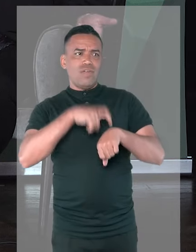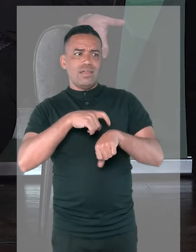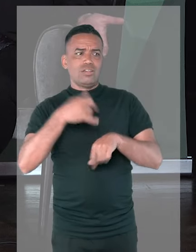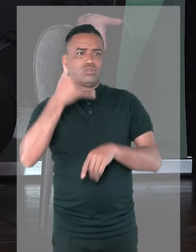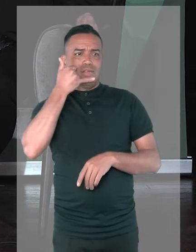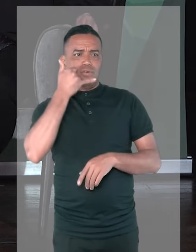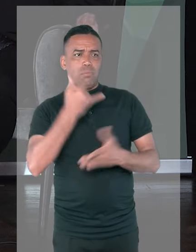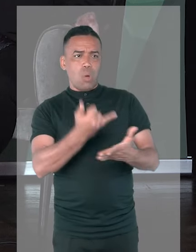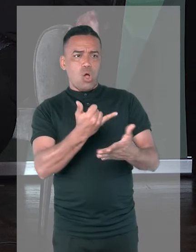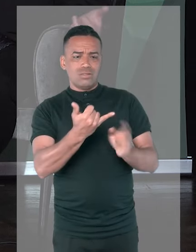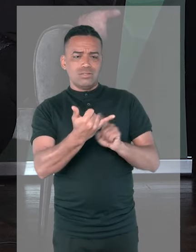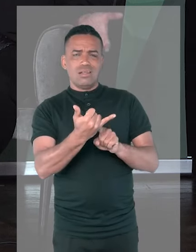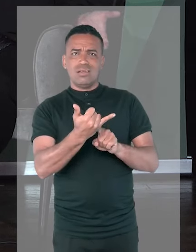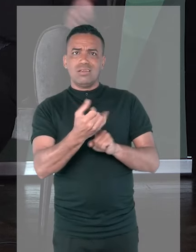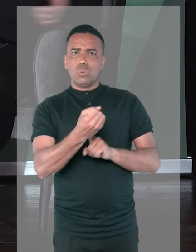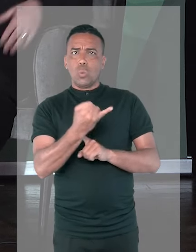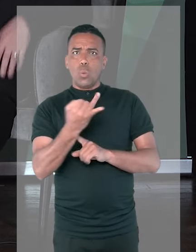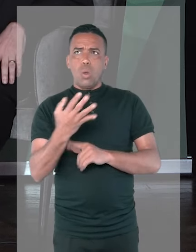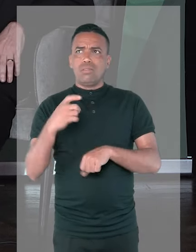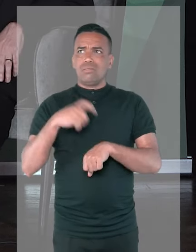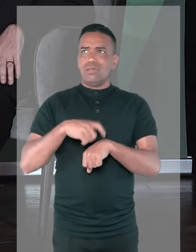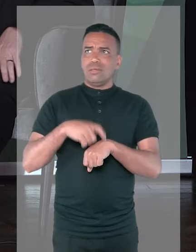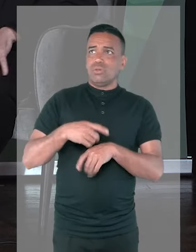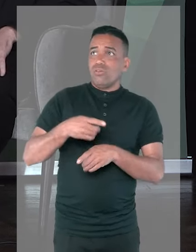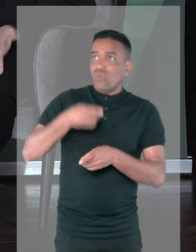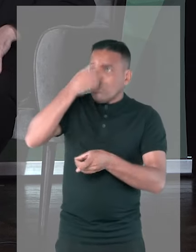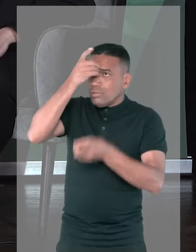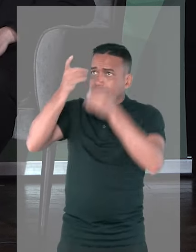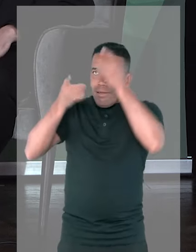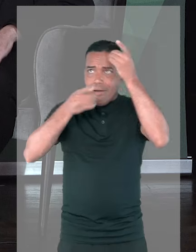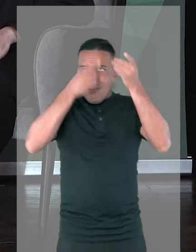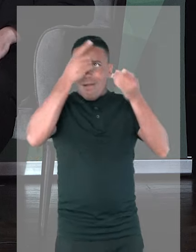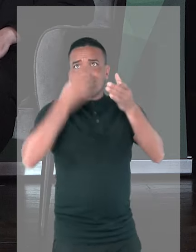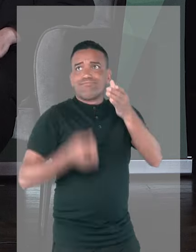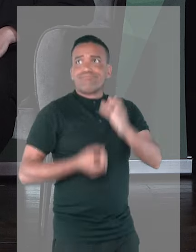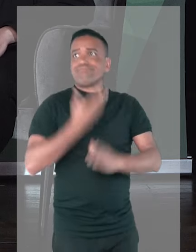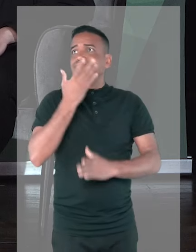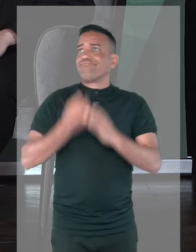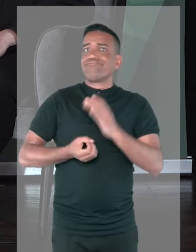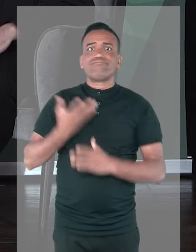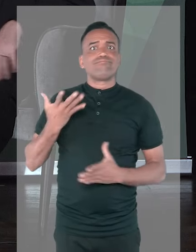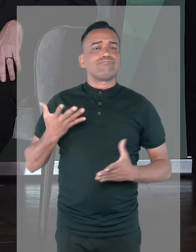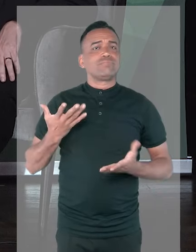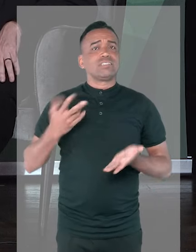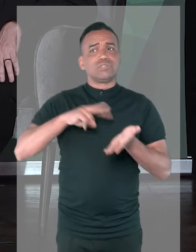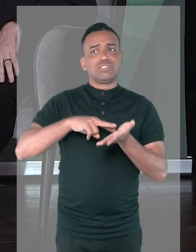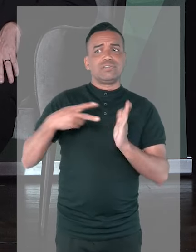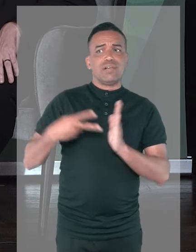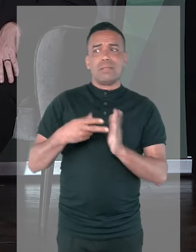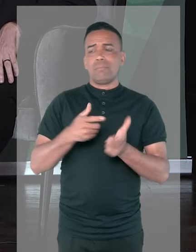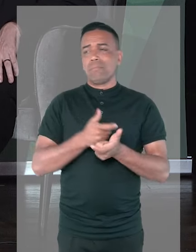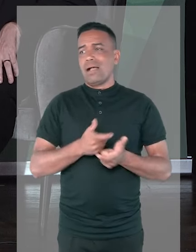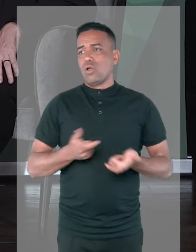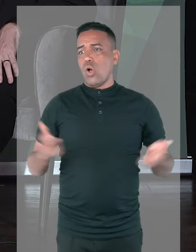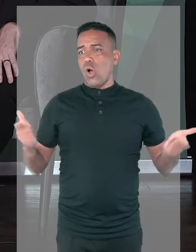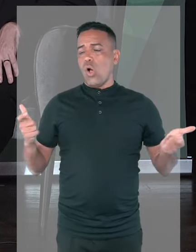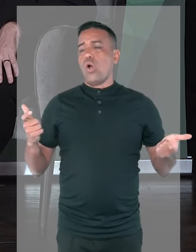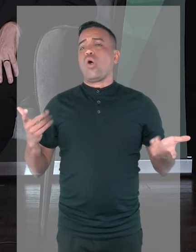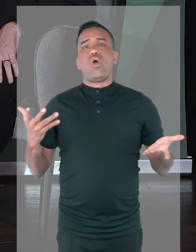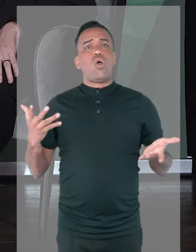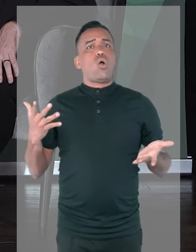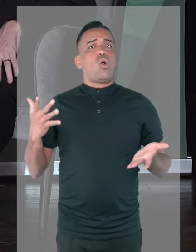quanto desse tempo eu não teria dedicado a coisas criativas e que teriam a ver um sentido mais direto,